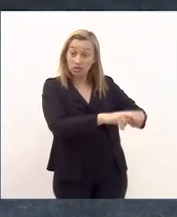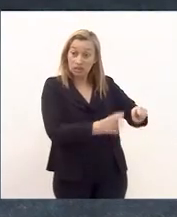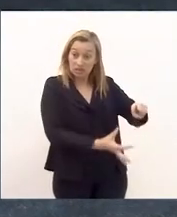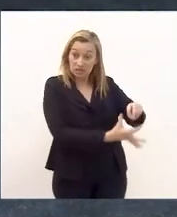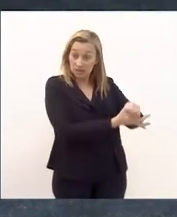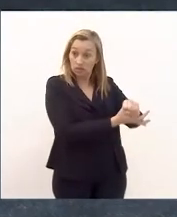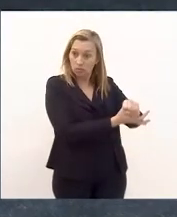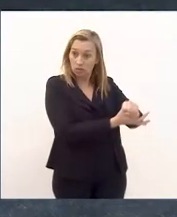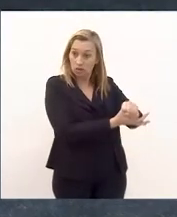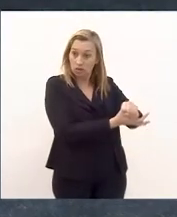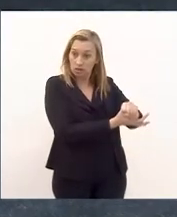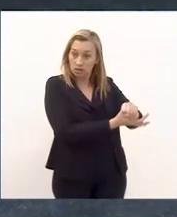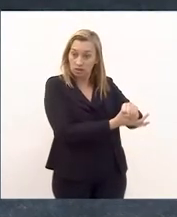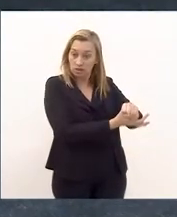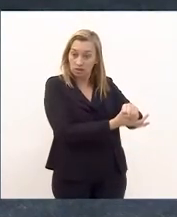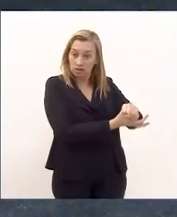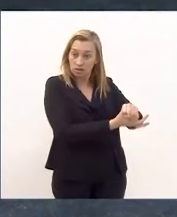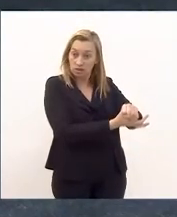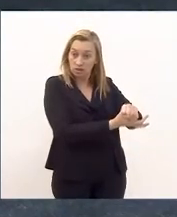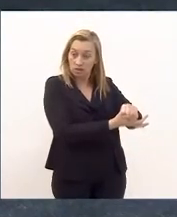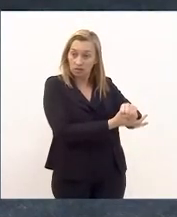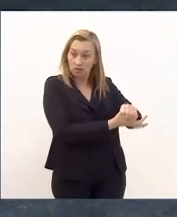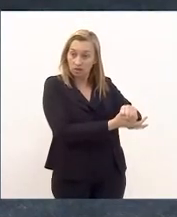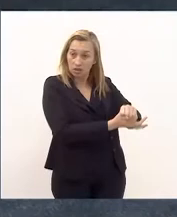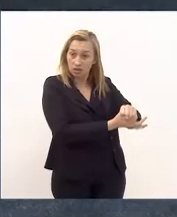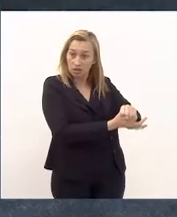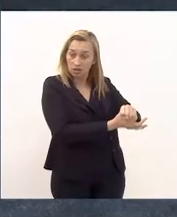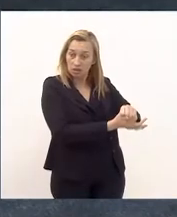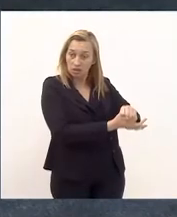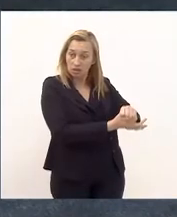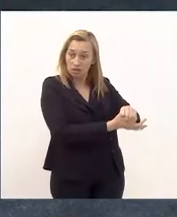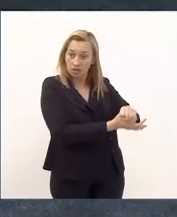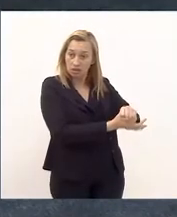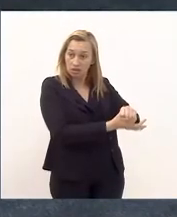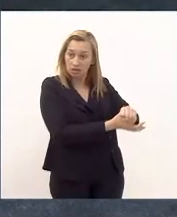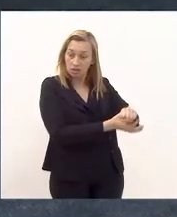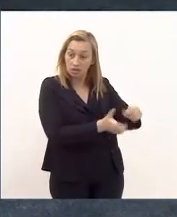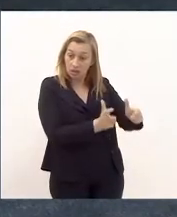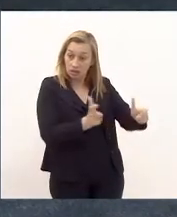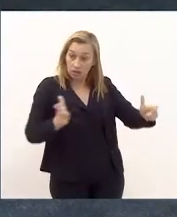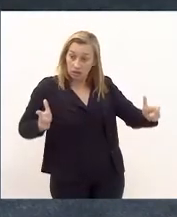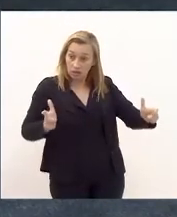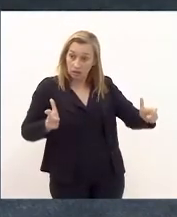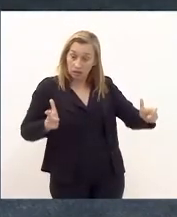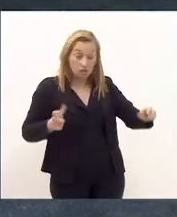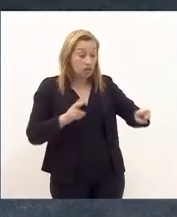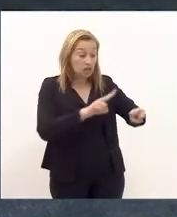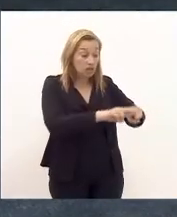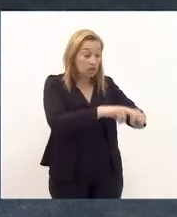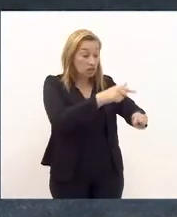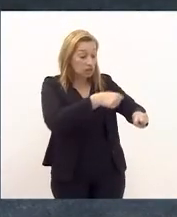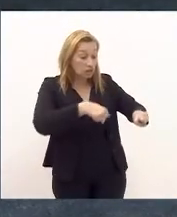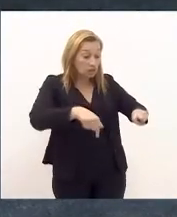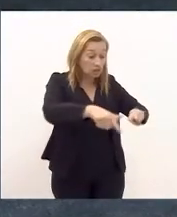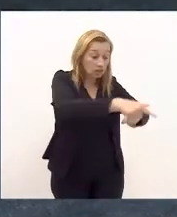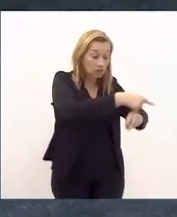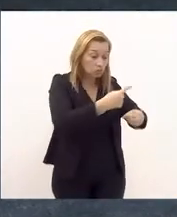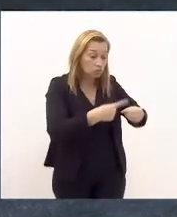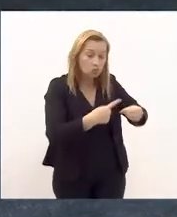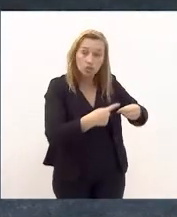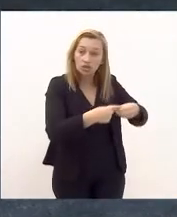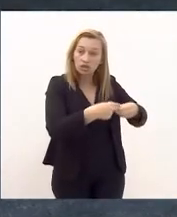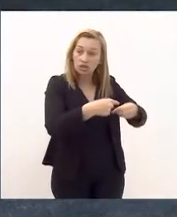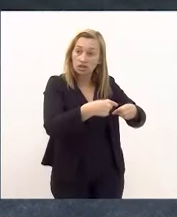segurança, deve ser de segurança máxima, e por conta dele estar sediado no município,